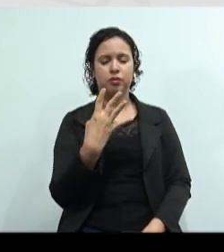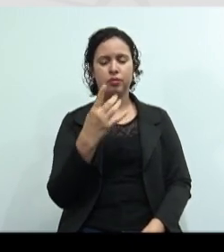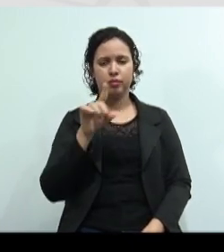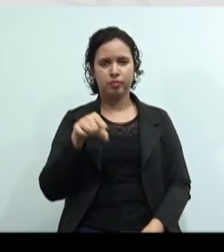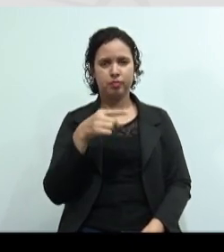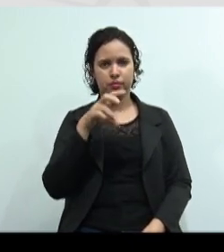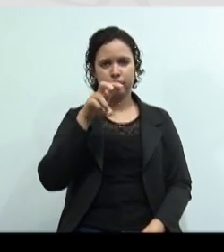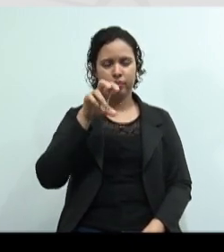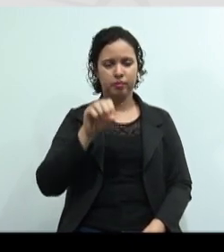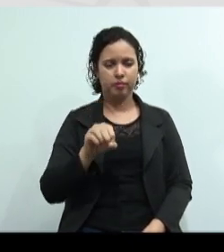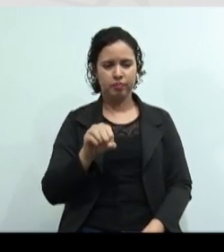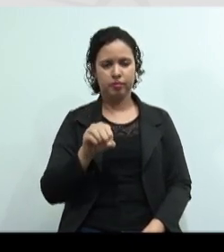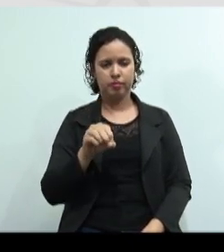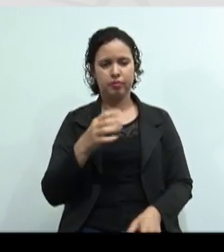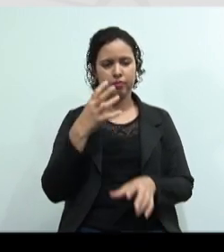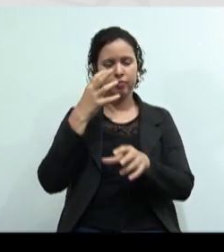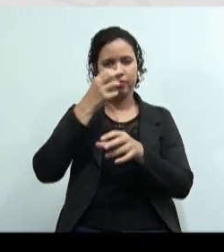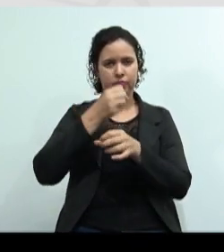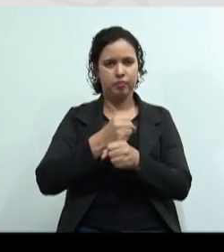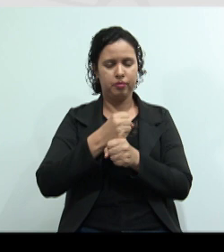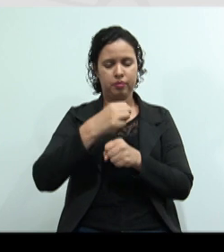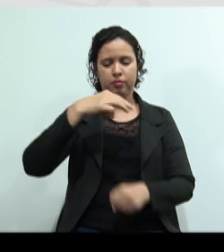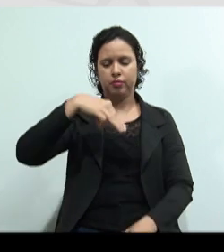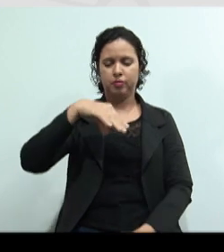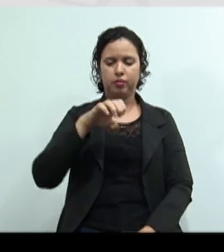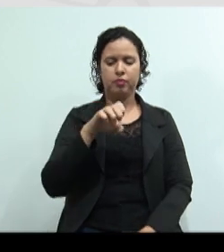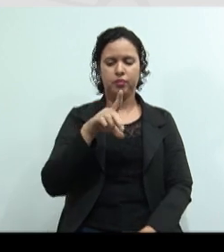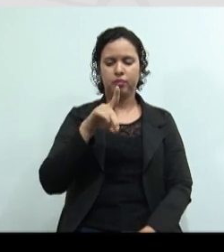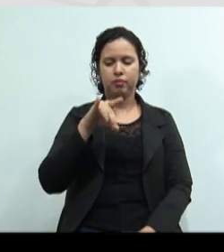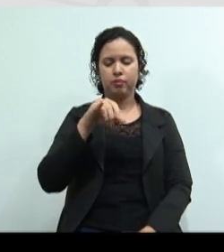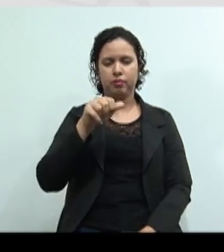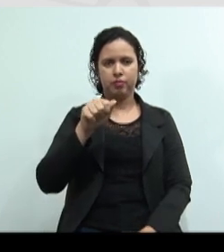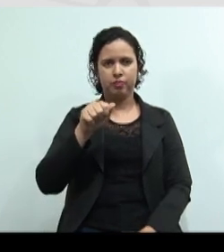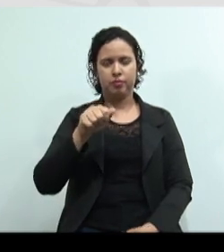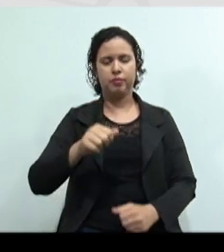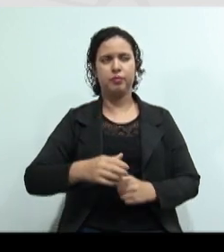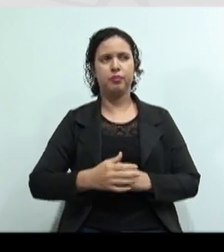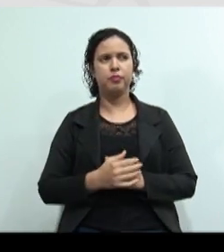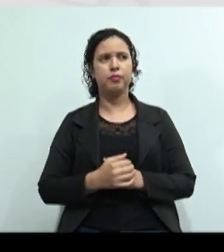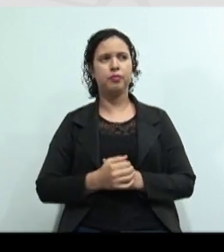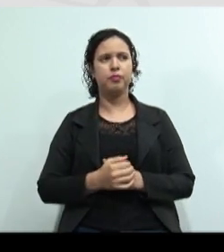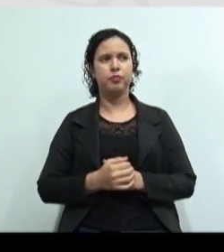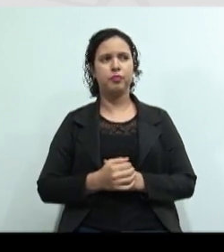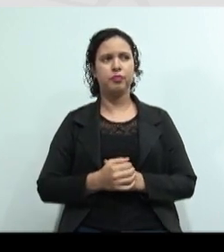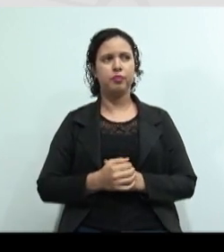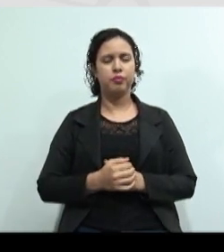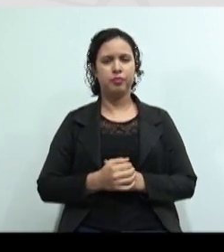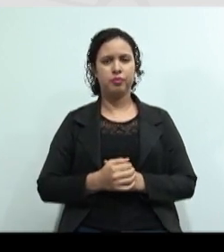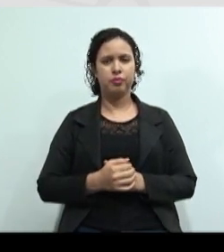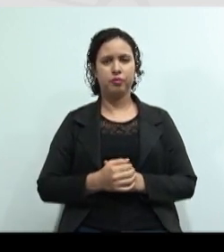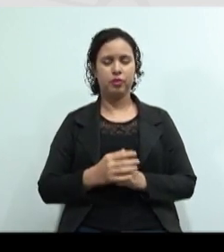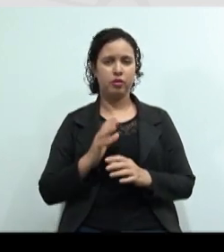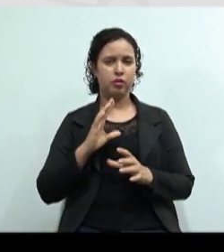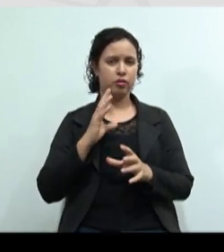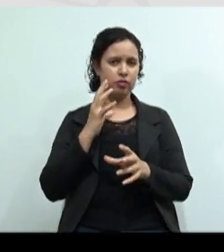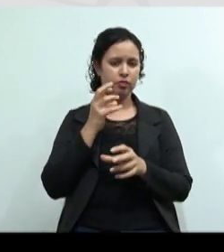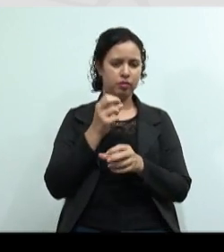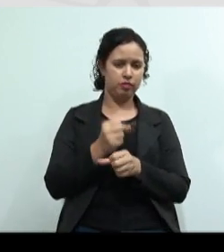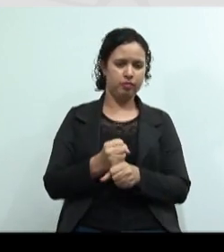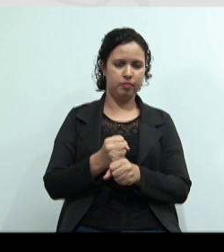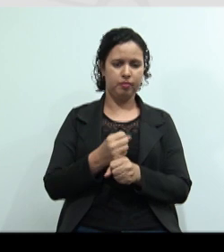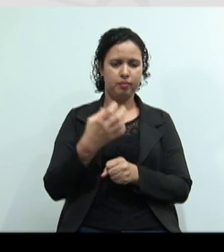a média. Então, como que a gente faz isso? Então, cálculo da média. Etapa 1, somar a quantidade de